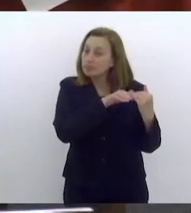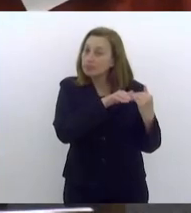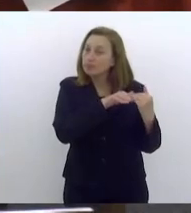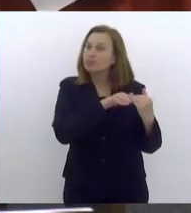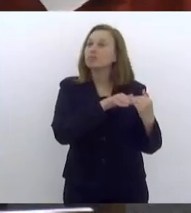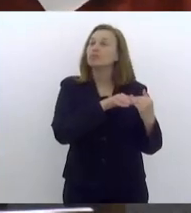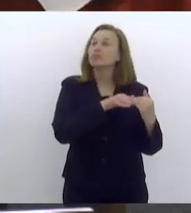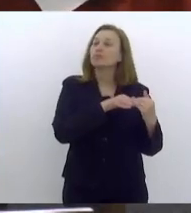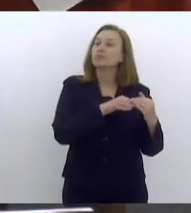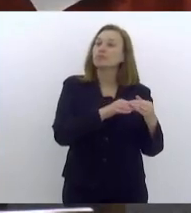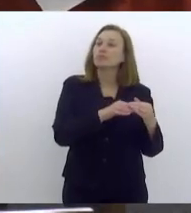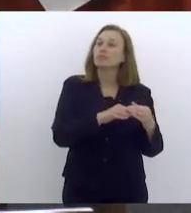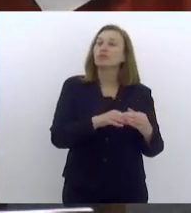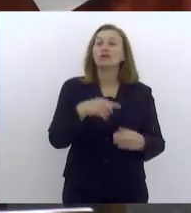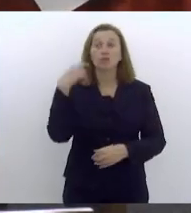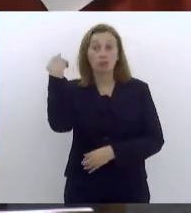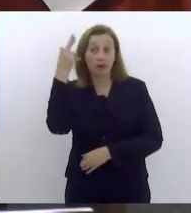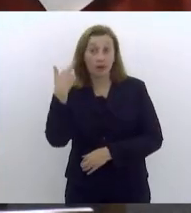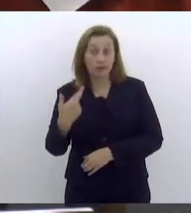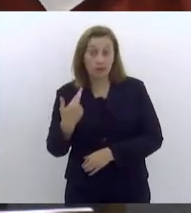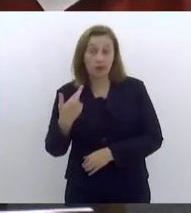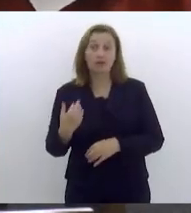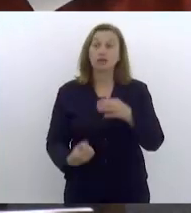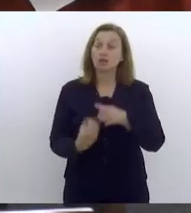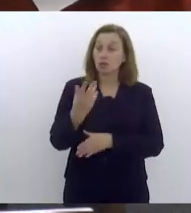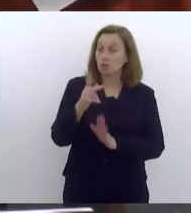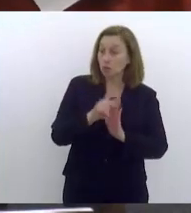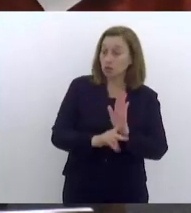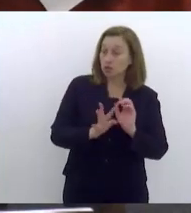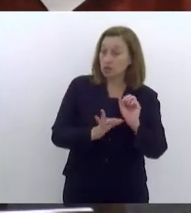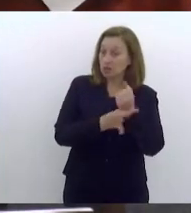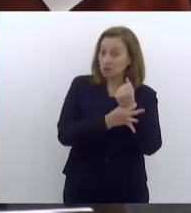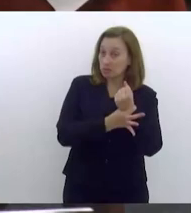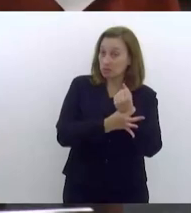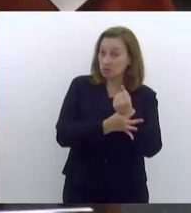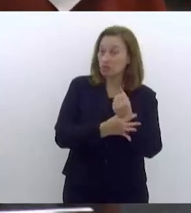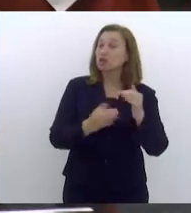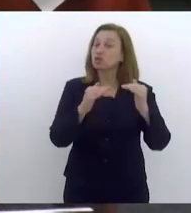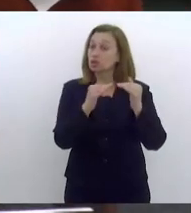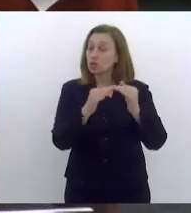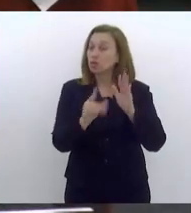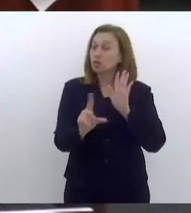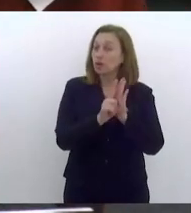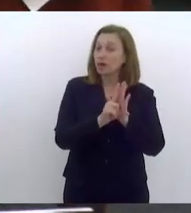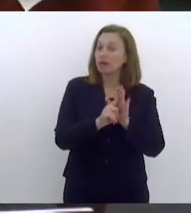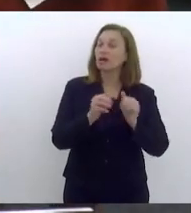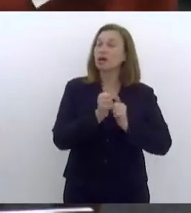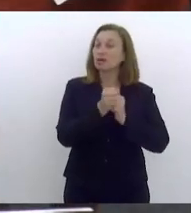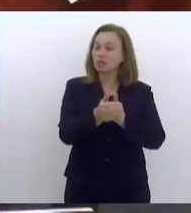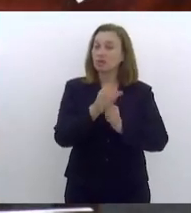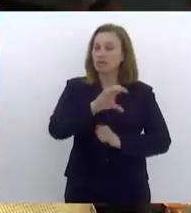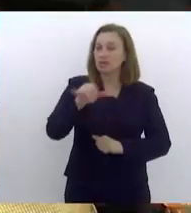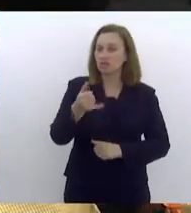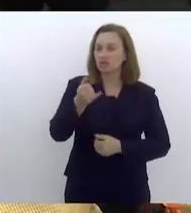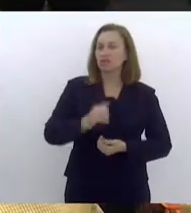autora do projeto, garantindo o direito e de acordo com a legislação. Portanto, acompanhamos a CCJ.